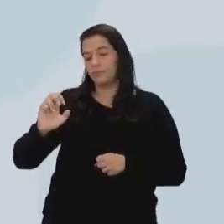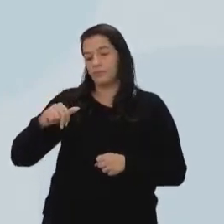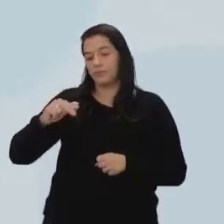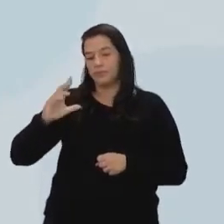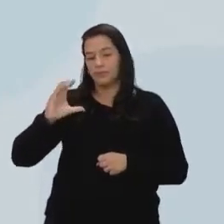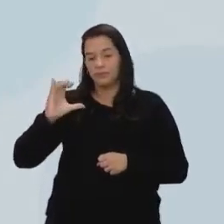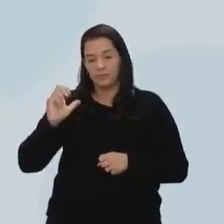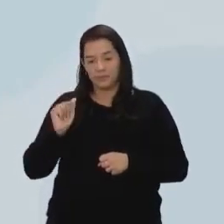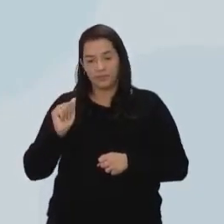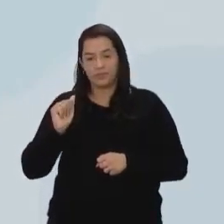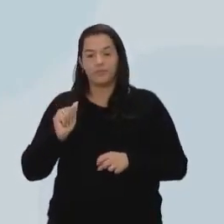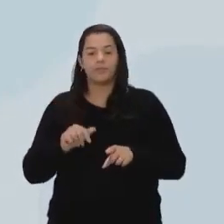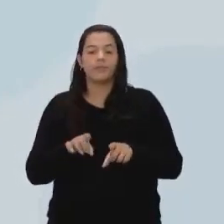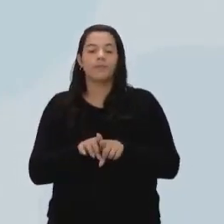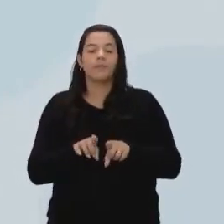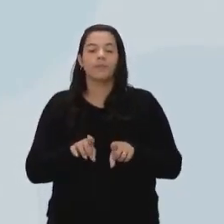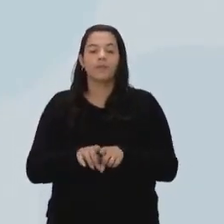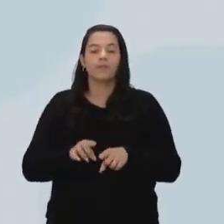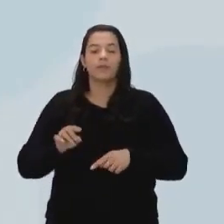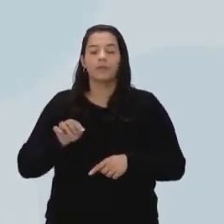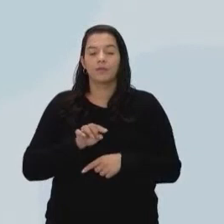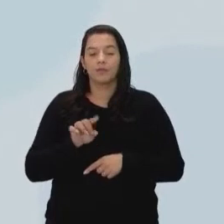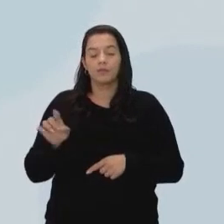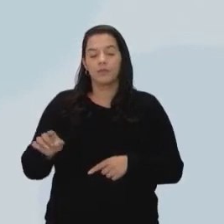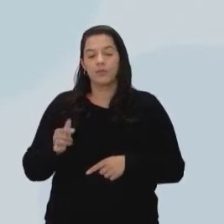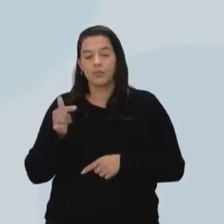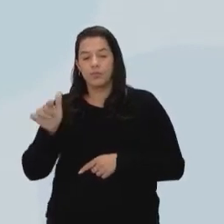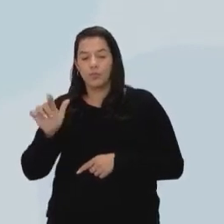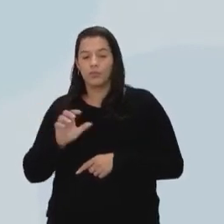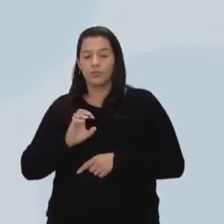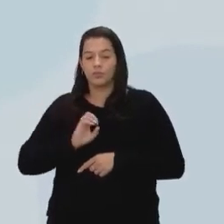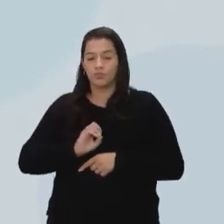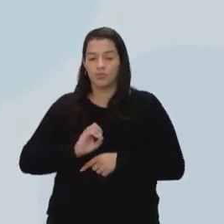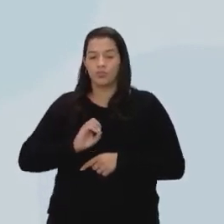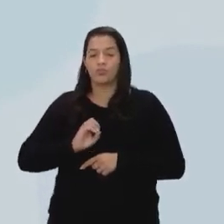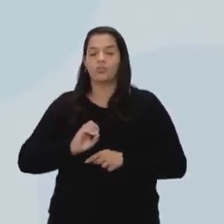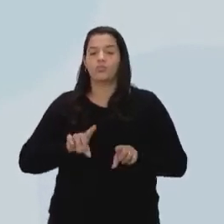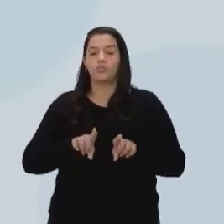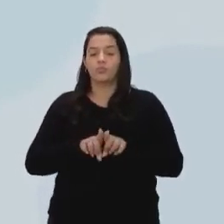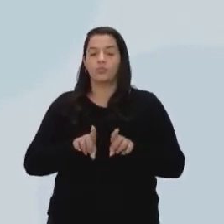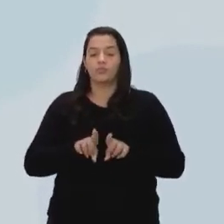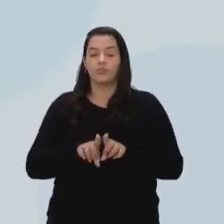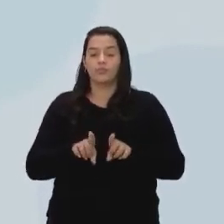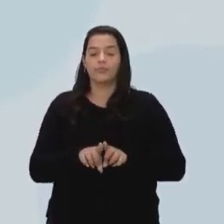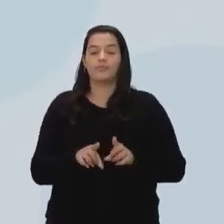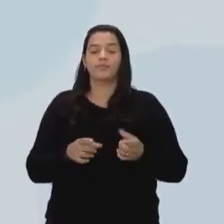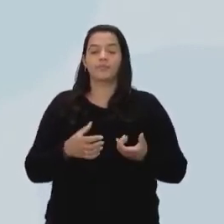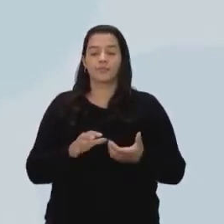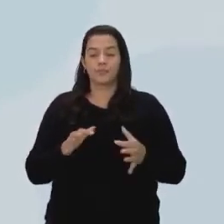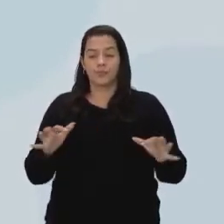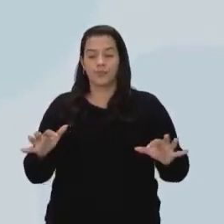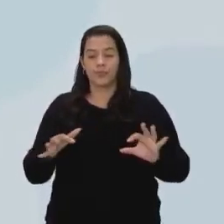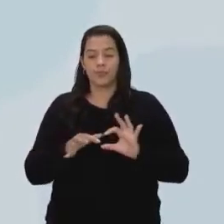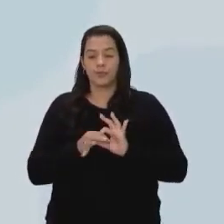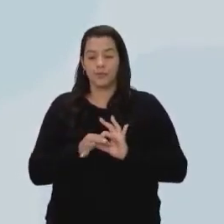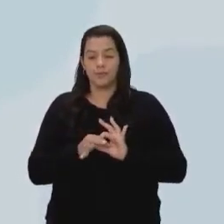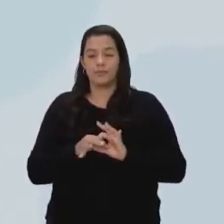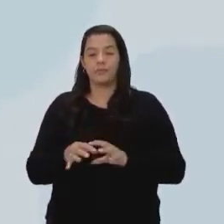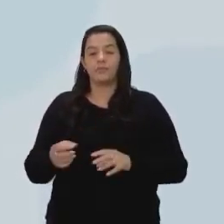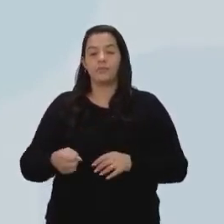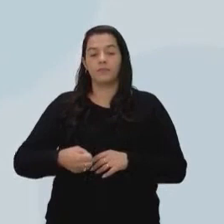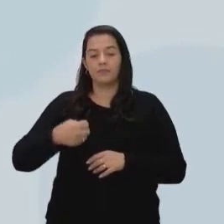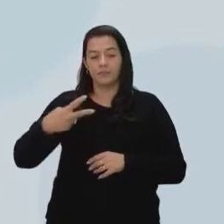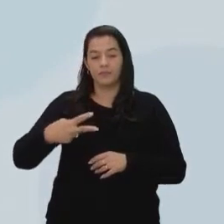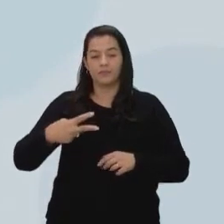com um elétron da camada de valência do oxigênio. E dessa forma, o carbono passa a ter 1,